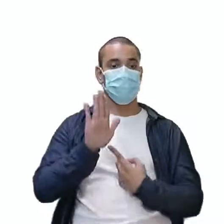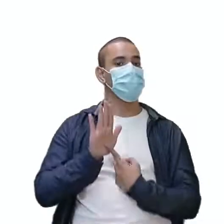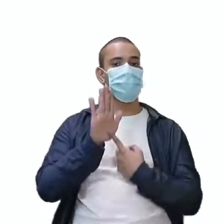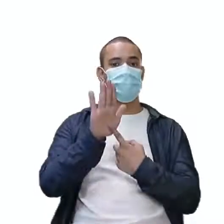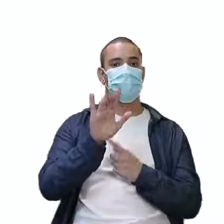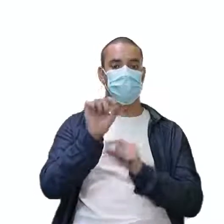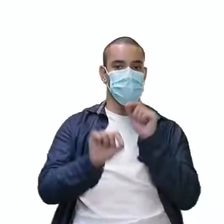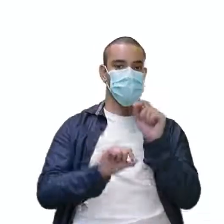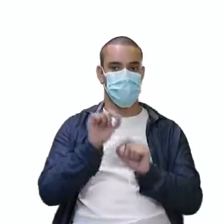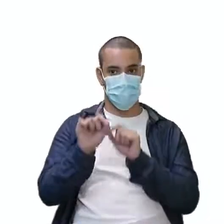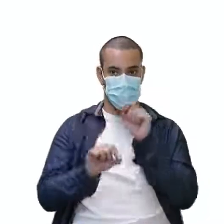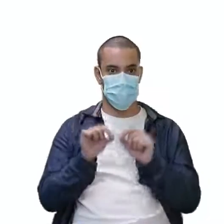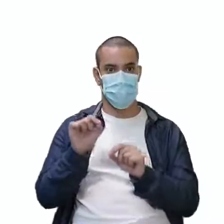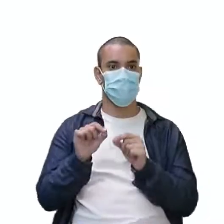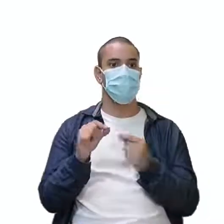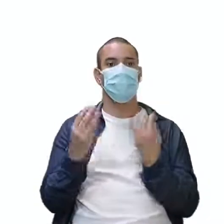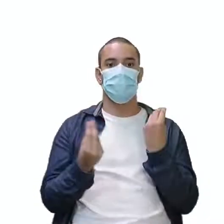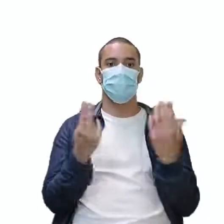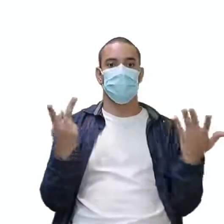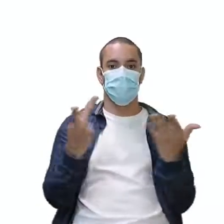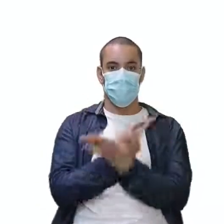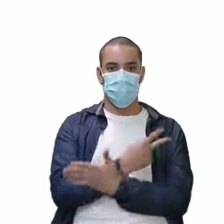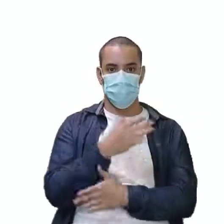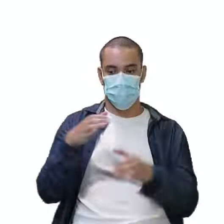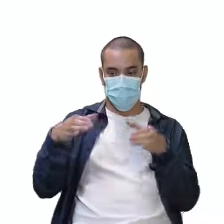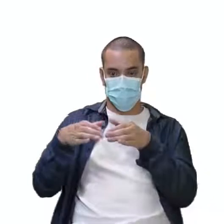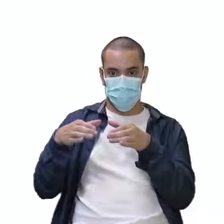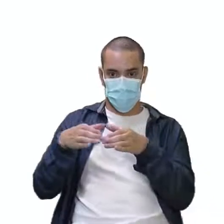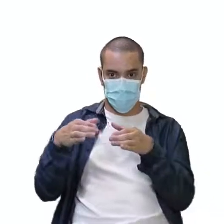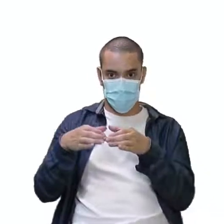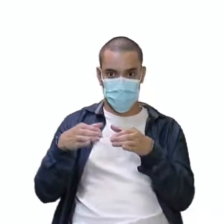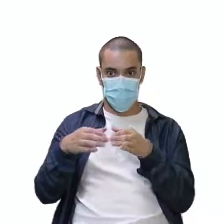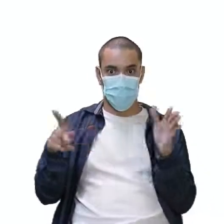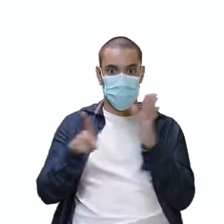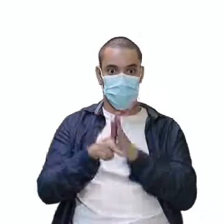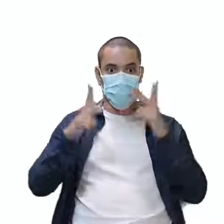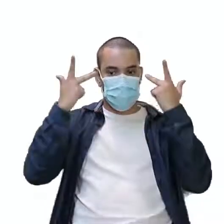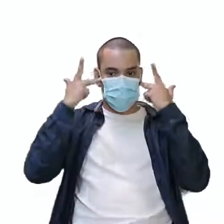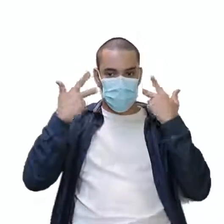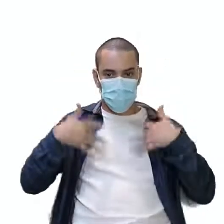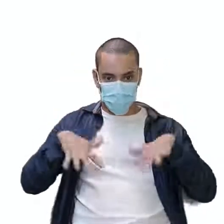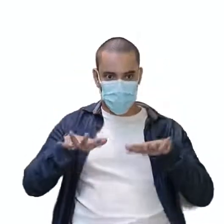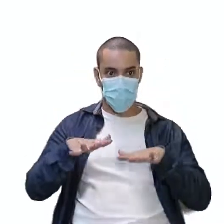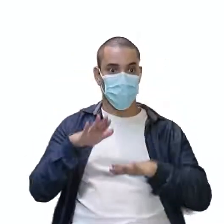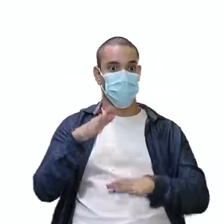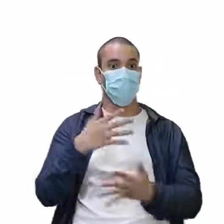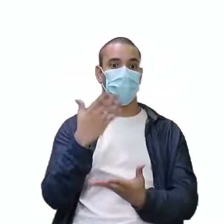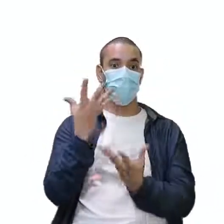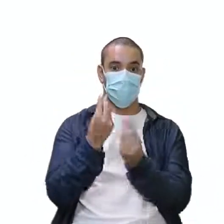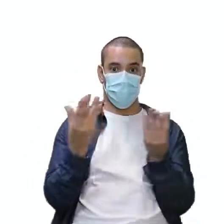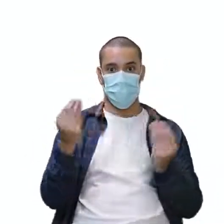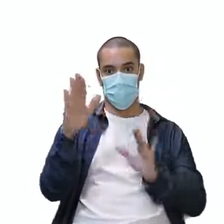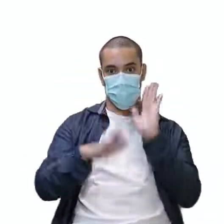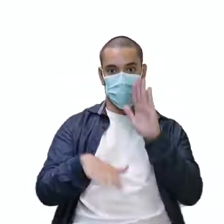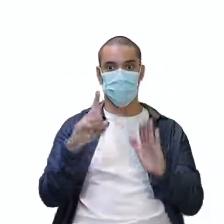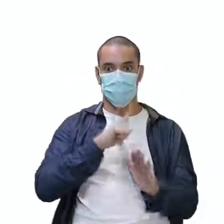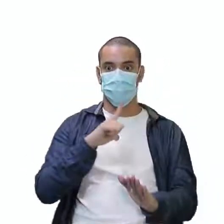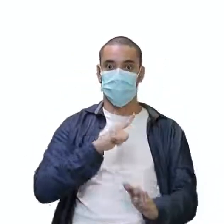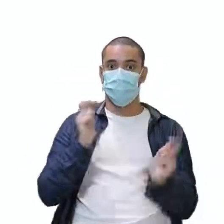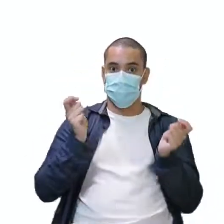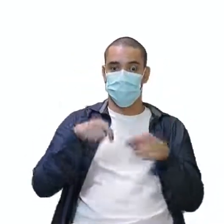demonstram as interações existentes entre as espécies em seus ambientes naturais. Muitas dessas interações permitem